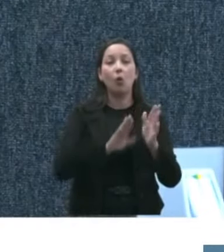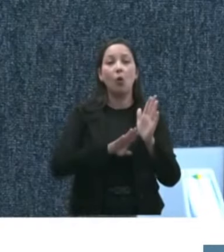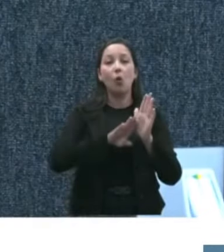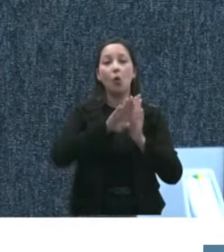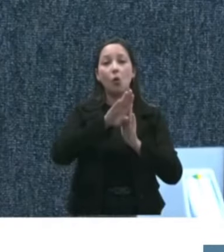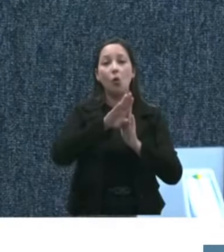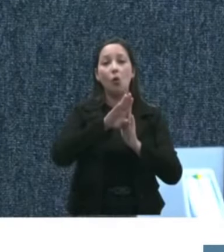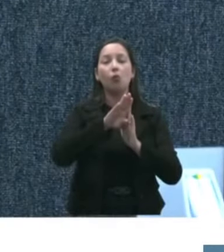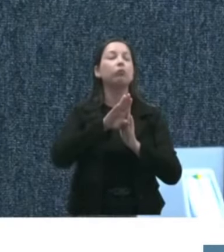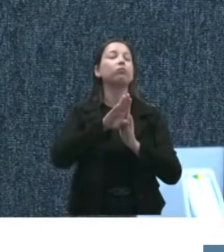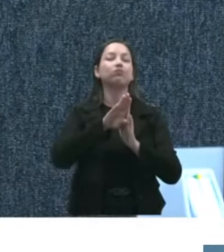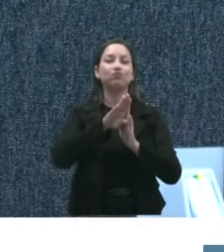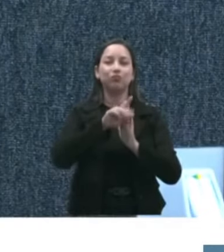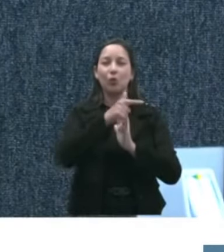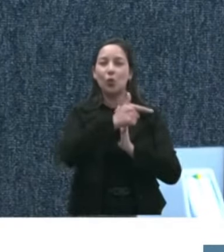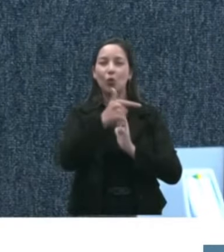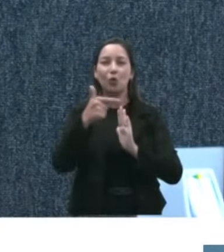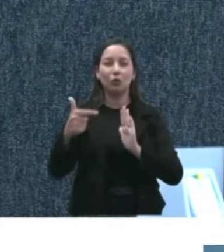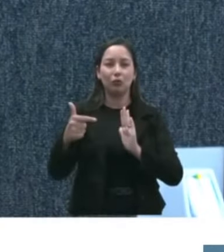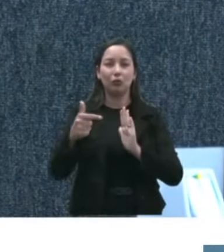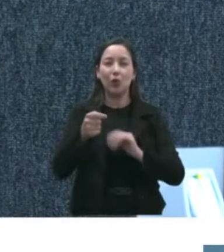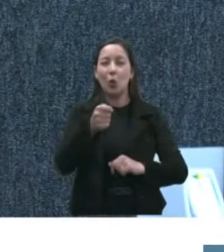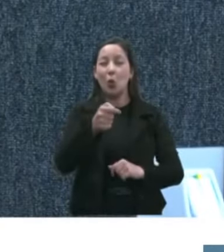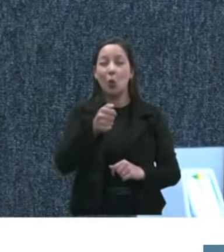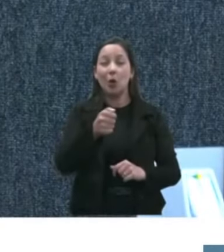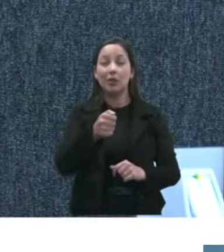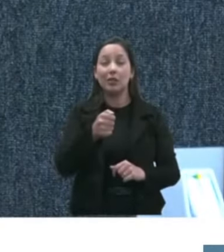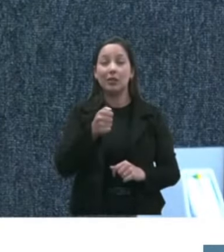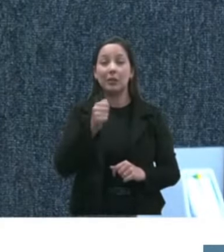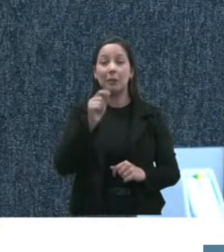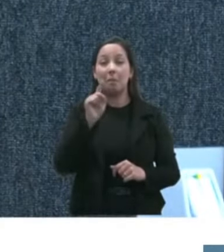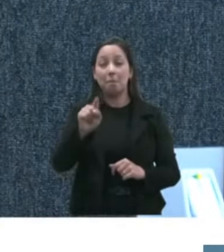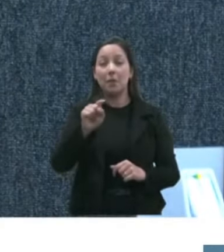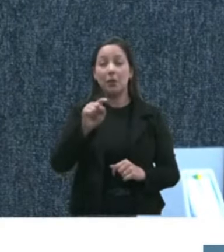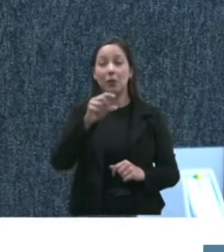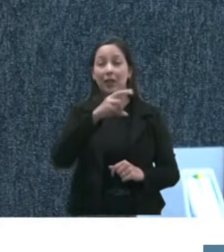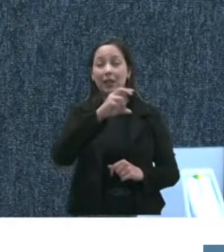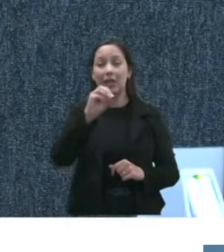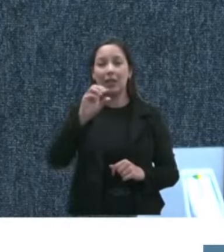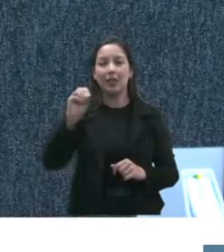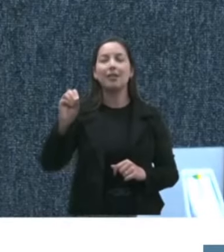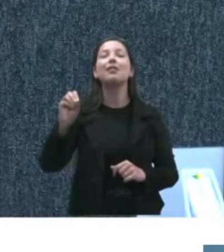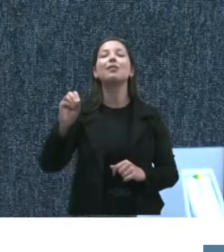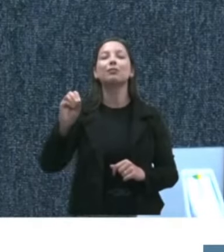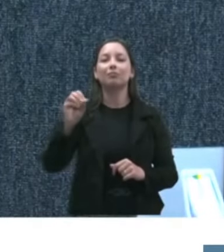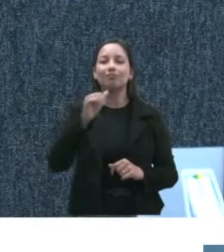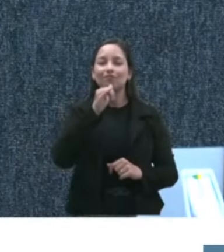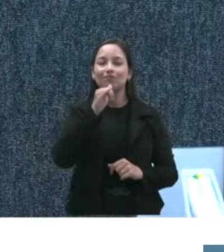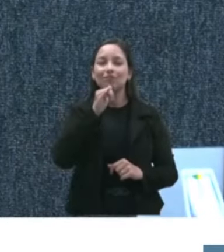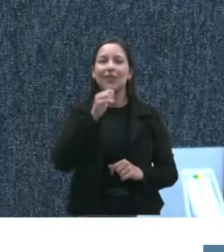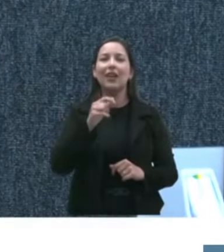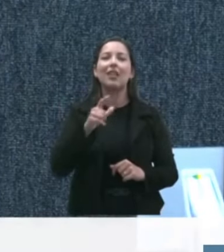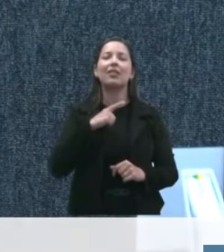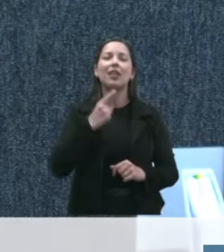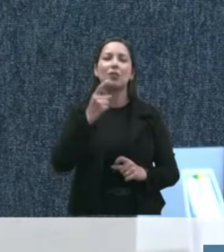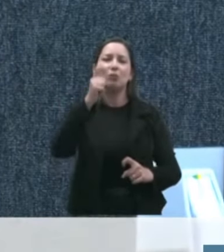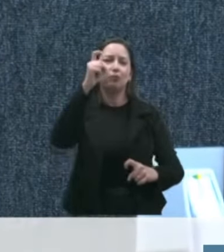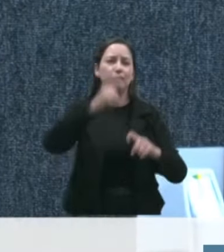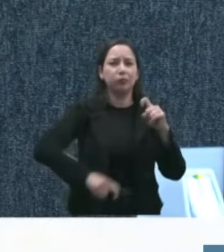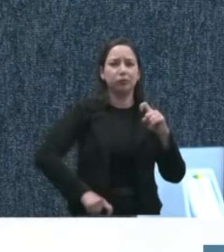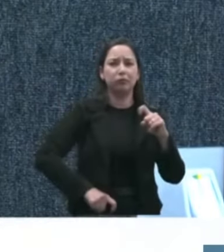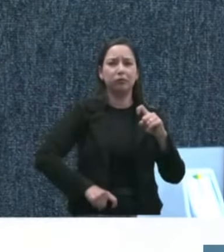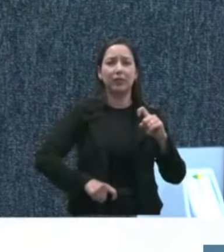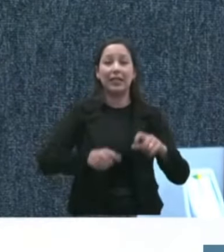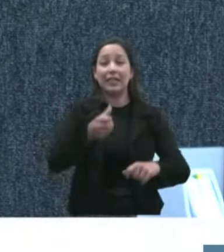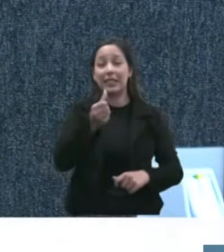em 2022, chegando a quase 1.500 casos. Nós temos um estupro a cada